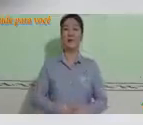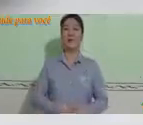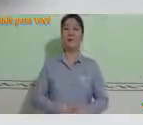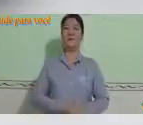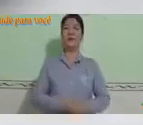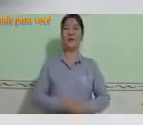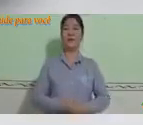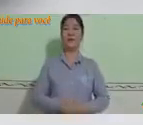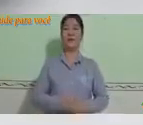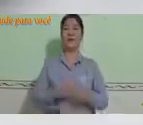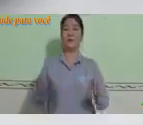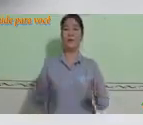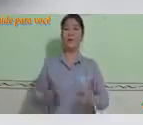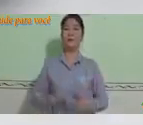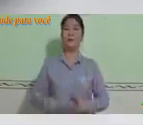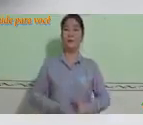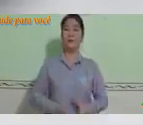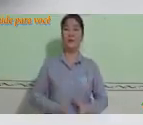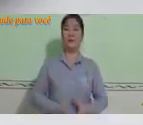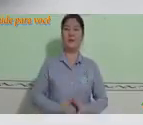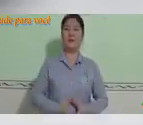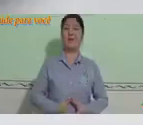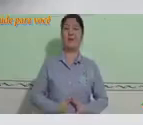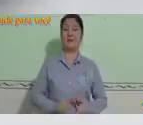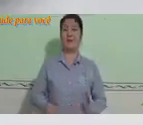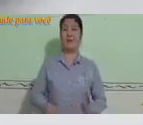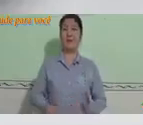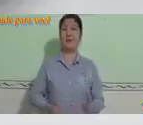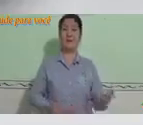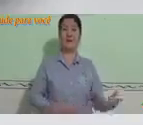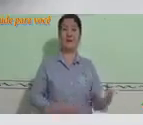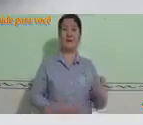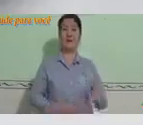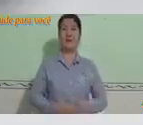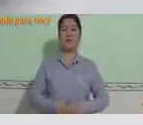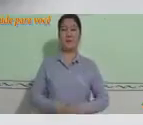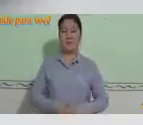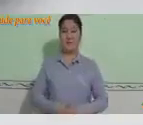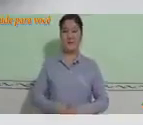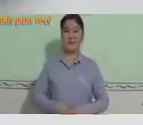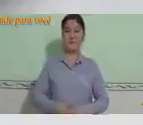de dor, vírgula, formigamento, vírgula, peso e inchaço do membro afetado.